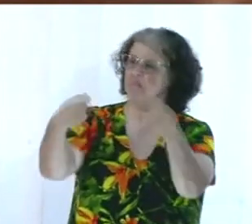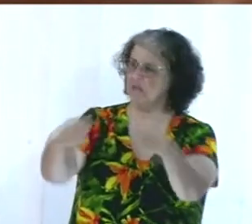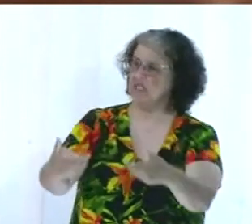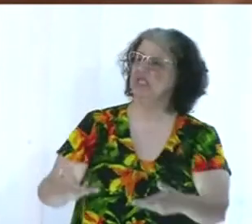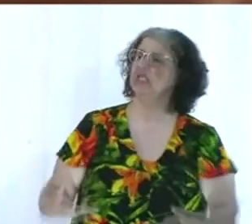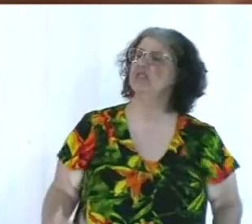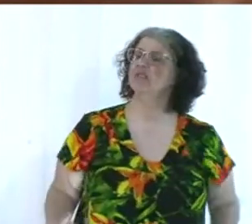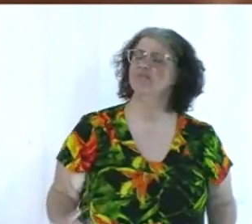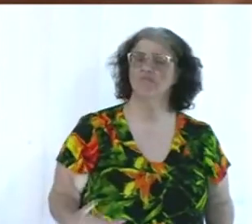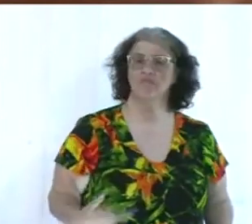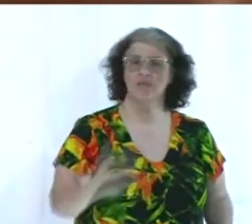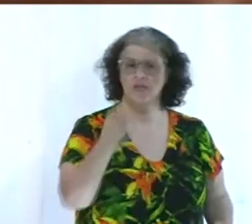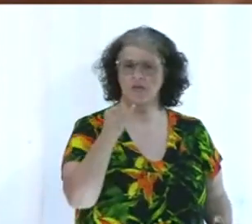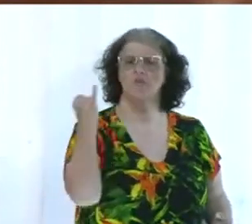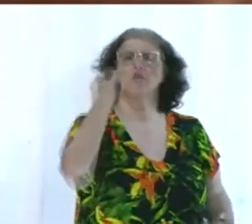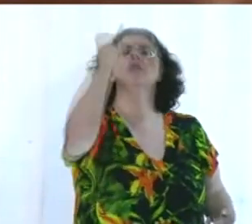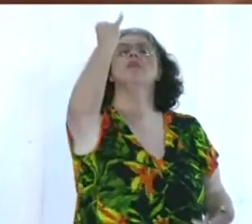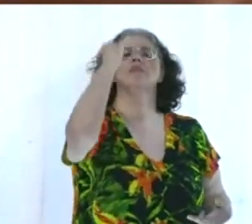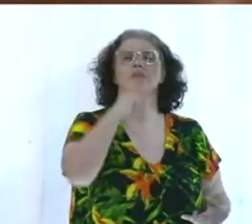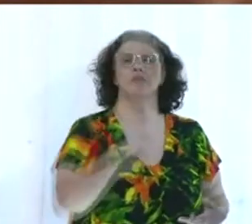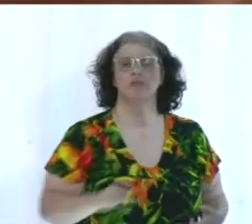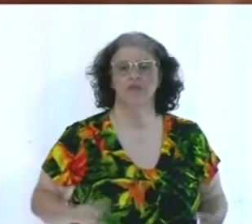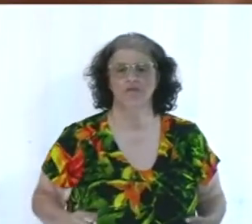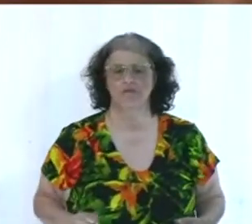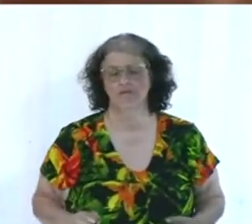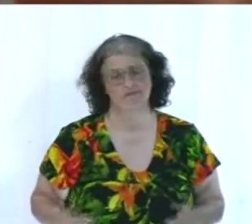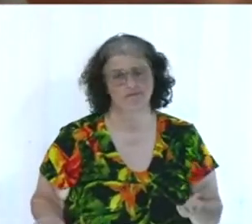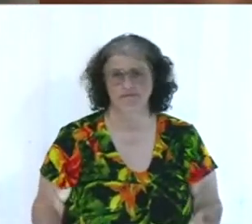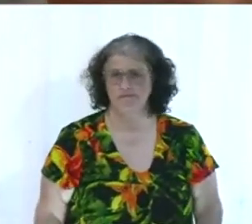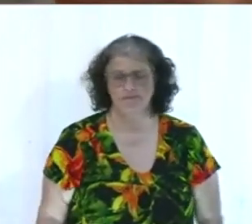mais relevantes do que Jesus. Esse não é o Evangelho.